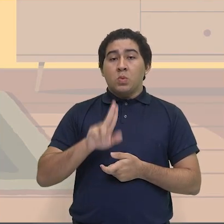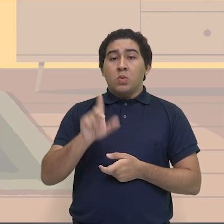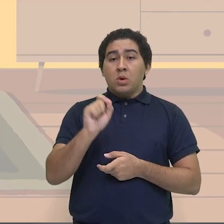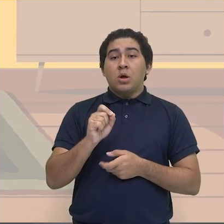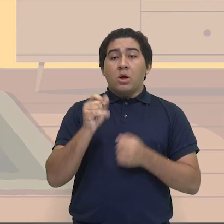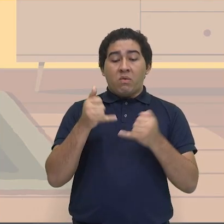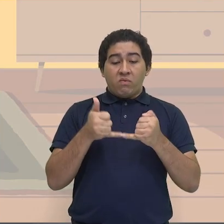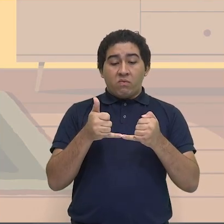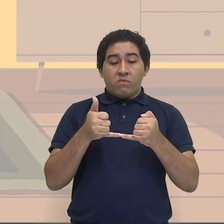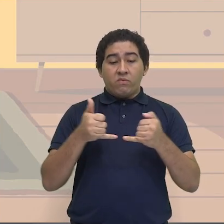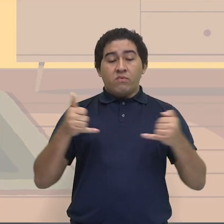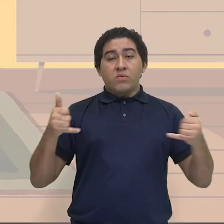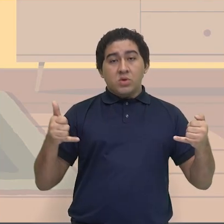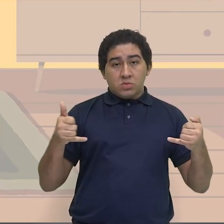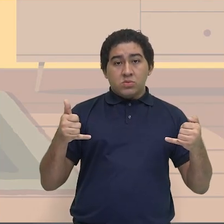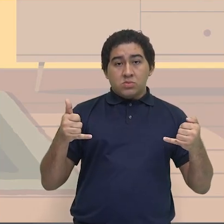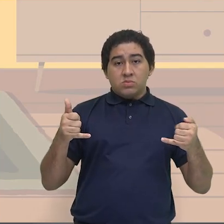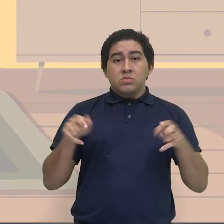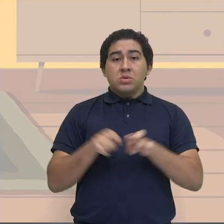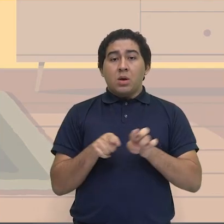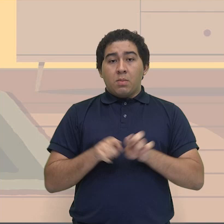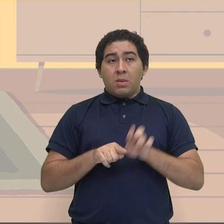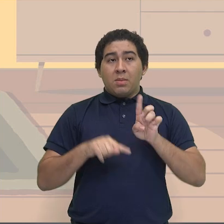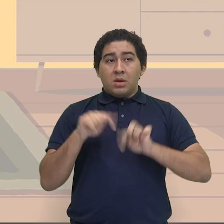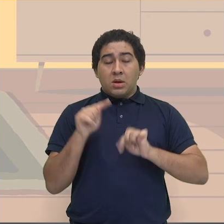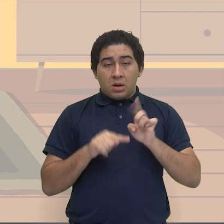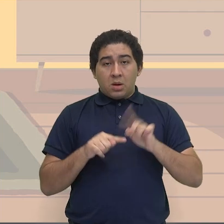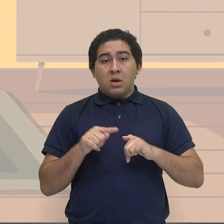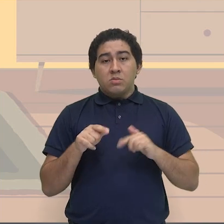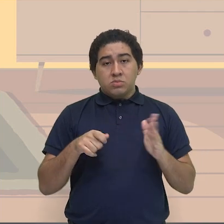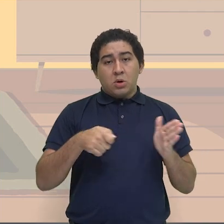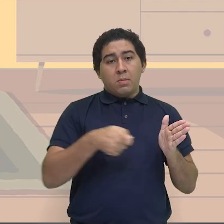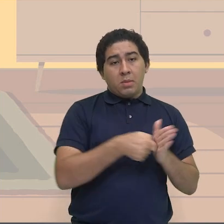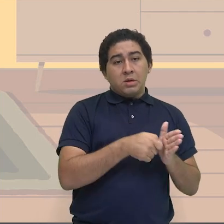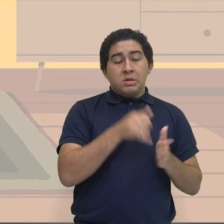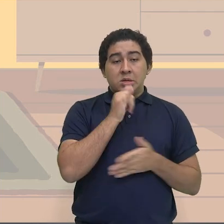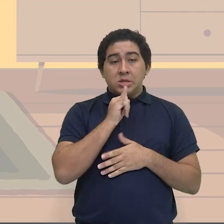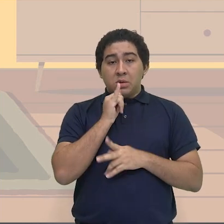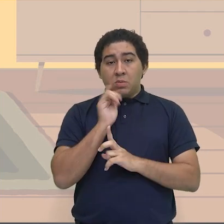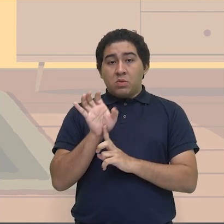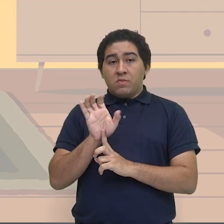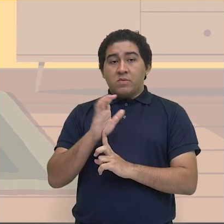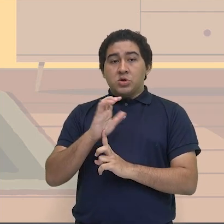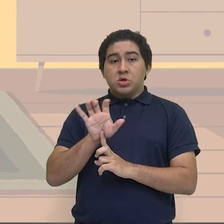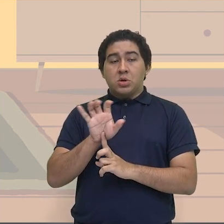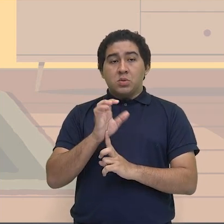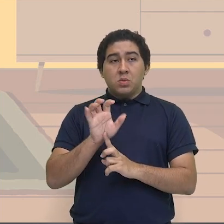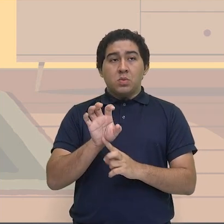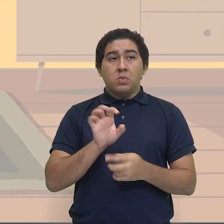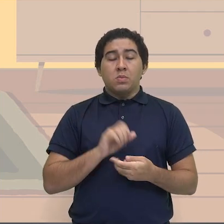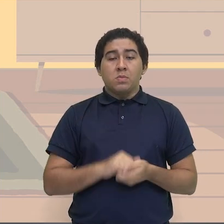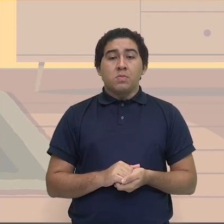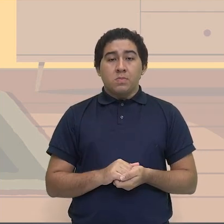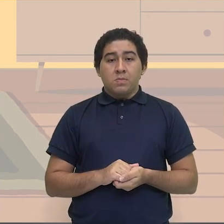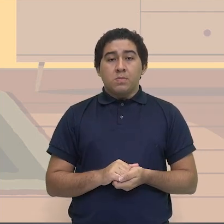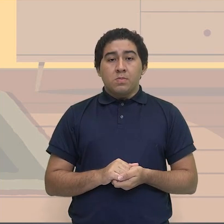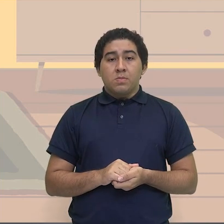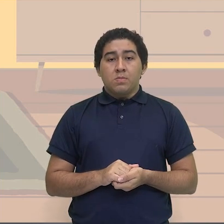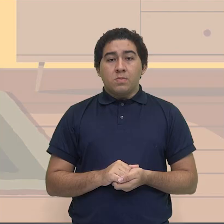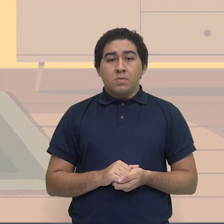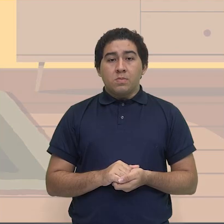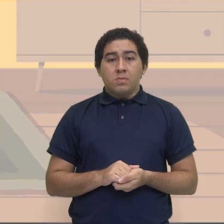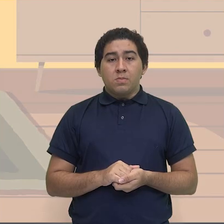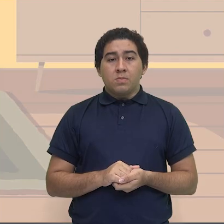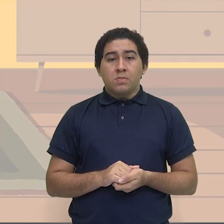condutores, conectados e tomadas, como nós temos aqui, ó, no ventilador. Você percebe que para